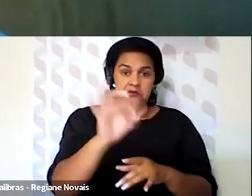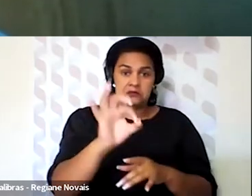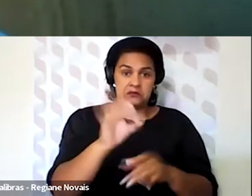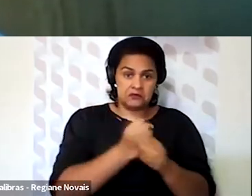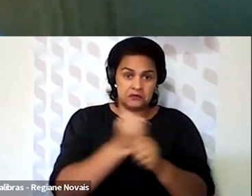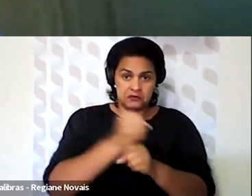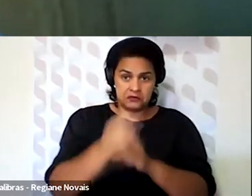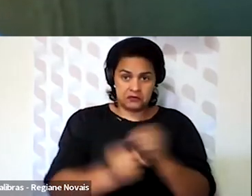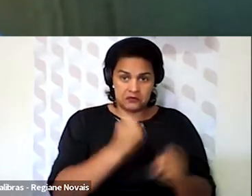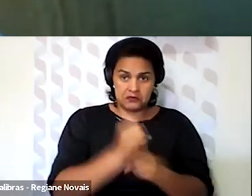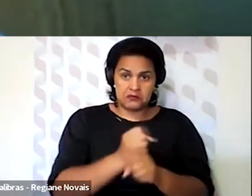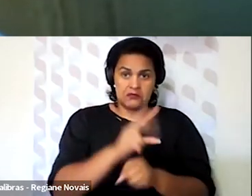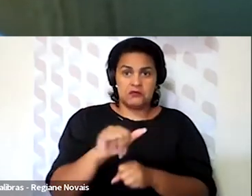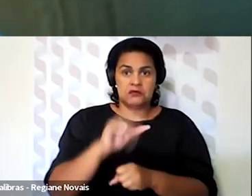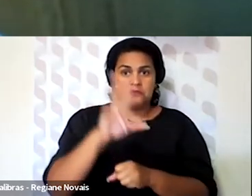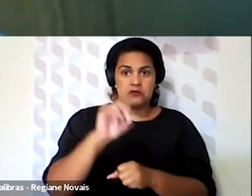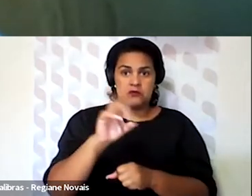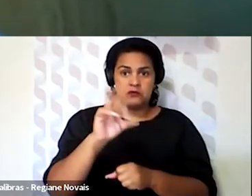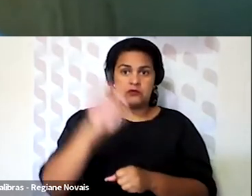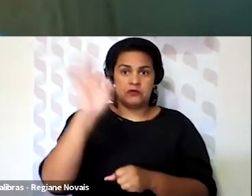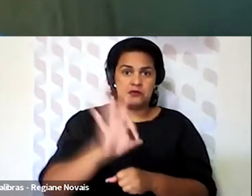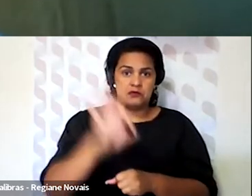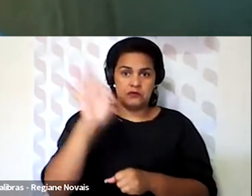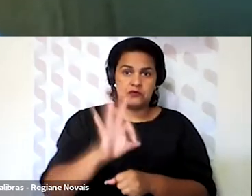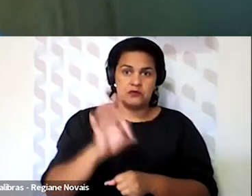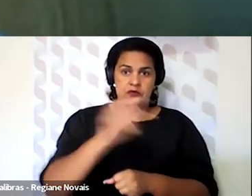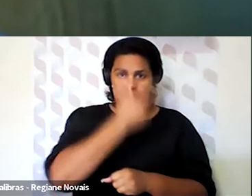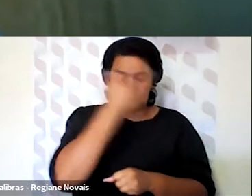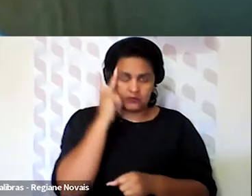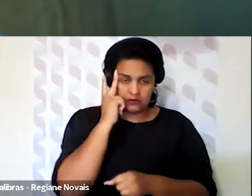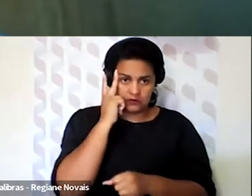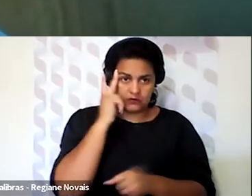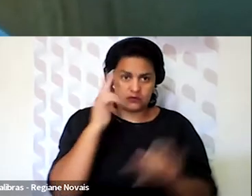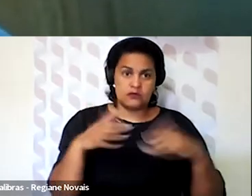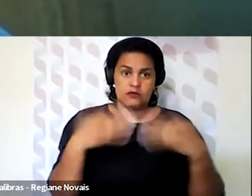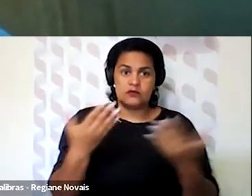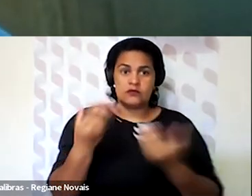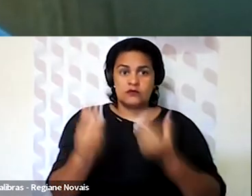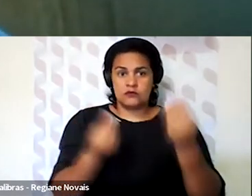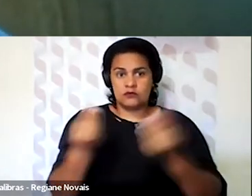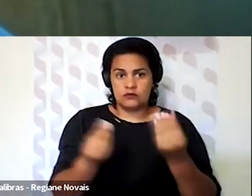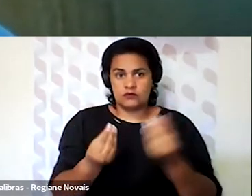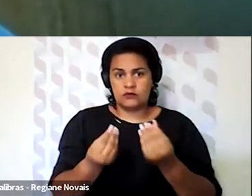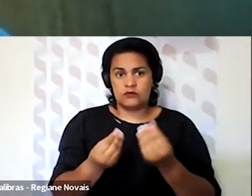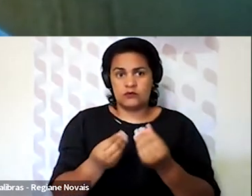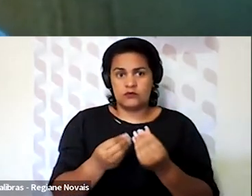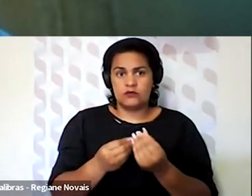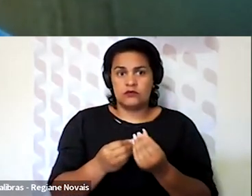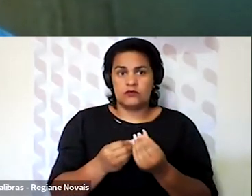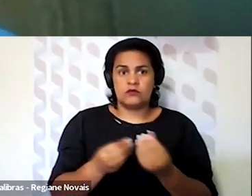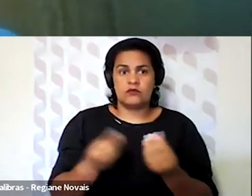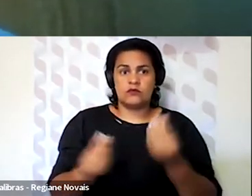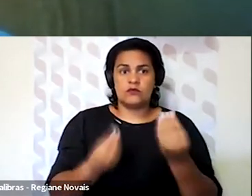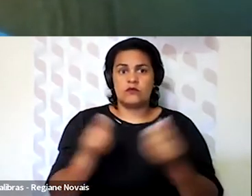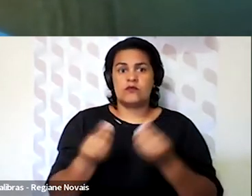população. E aí é isso, né? Como é que a gente pode pensar, e aí para finalizar, porque eu já passei do tempo, como a gente